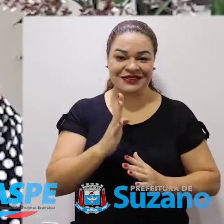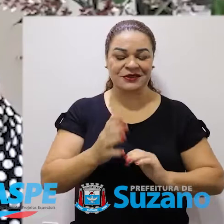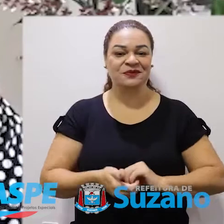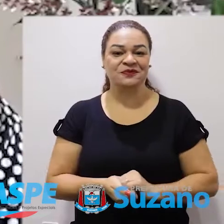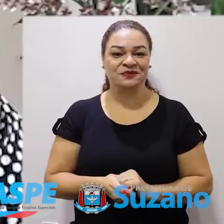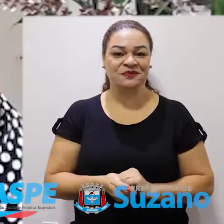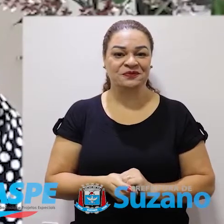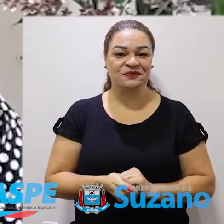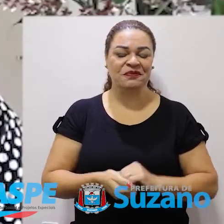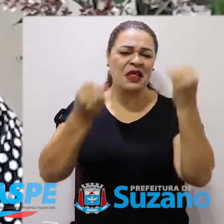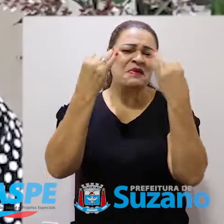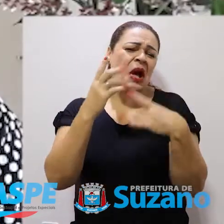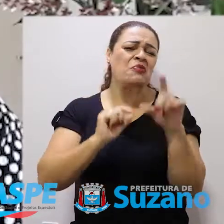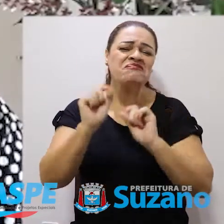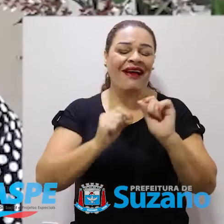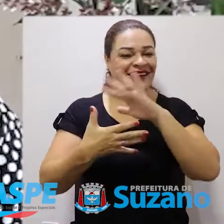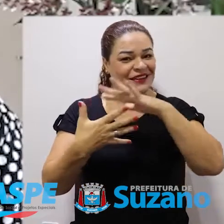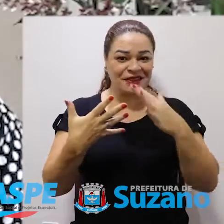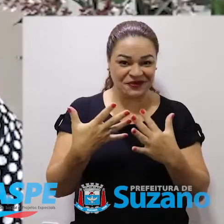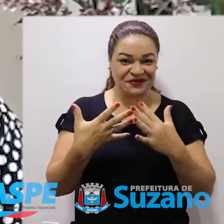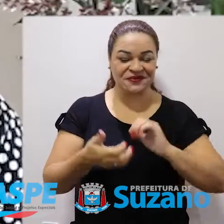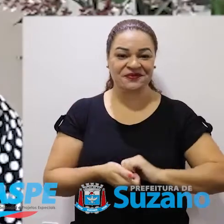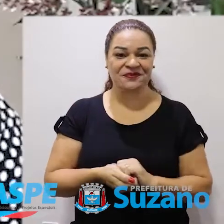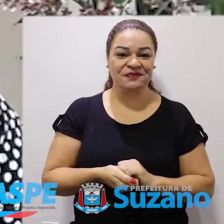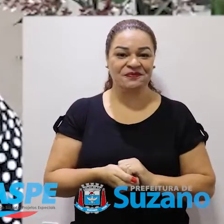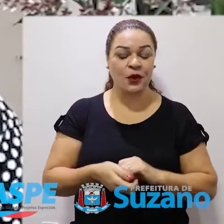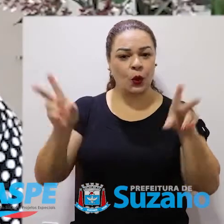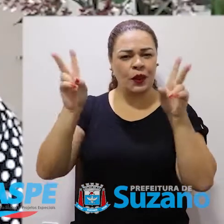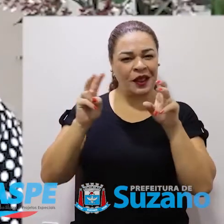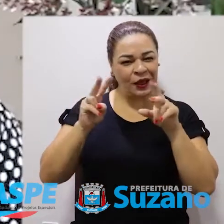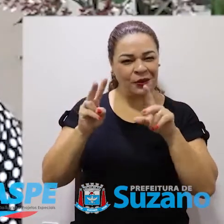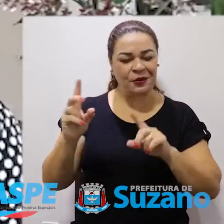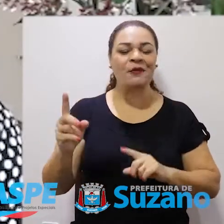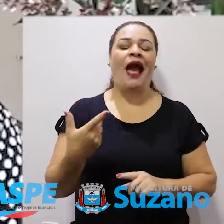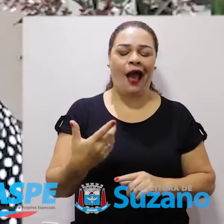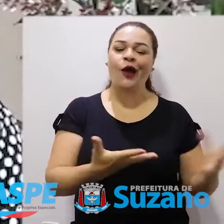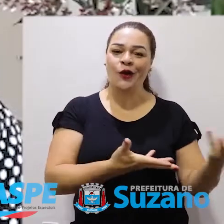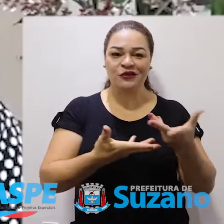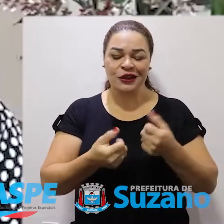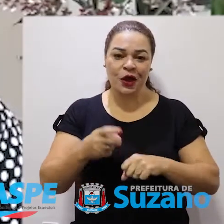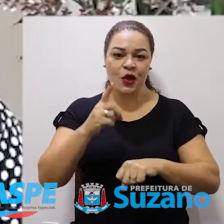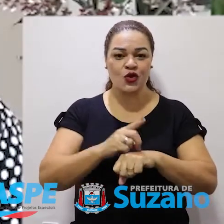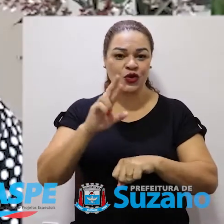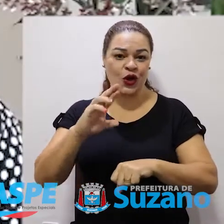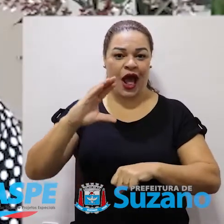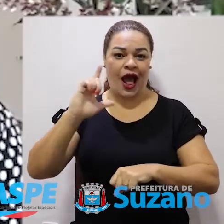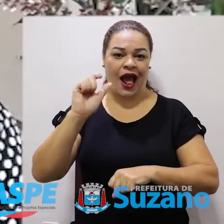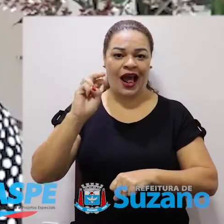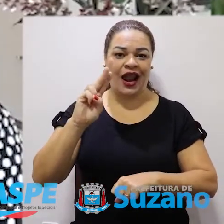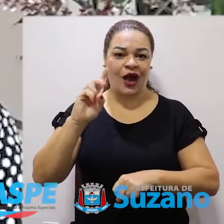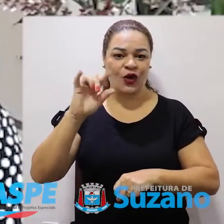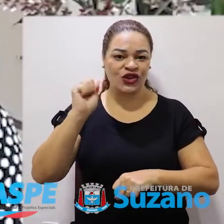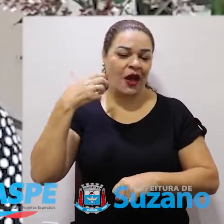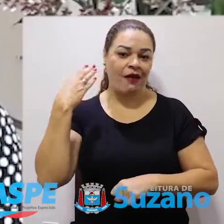da Libras, nós vamos falar sobre Libras. E para falar sobre esse tema, nós estamos trazendo a doutora